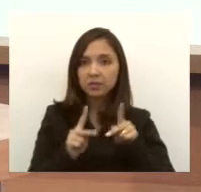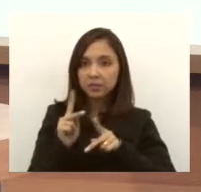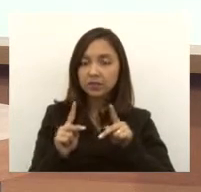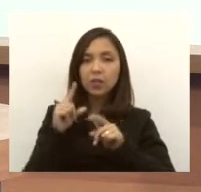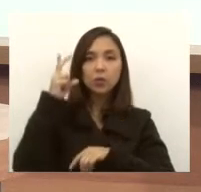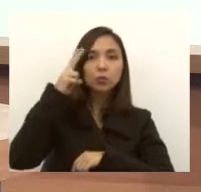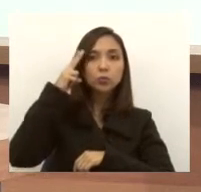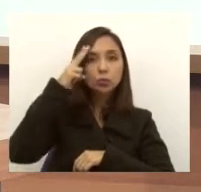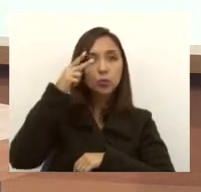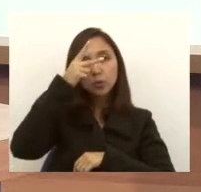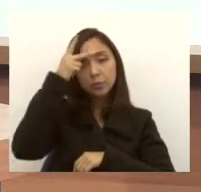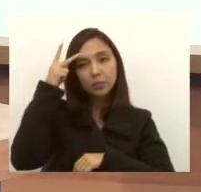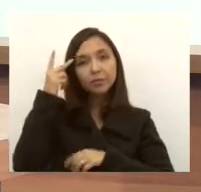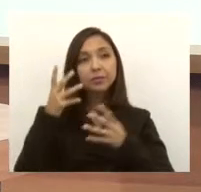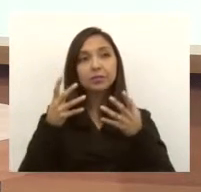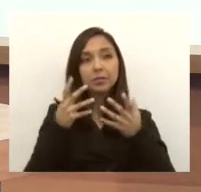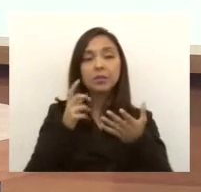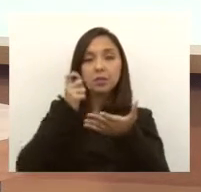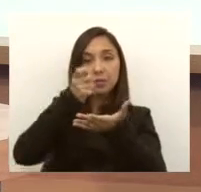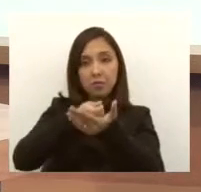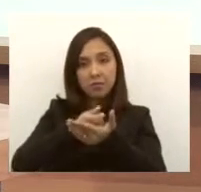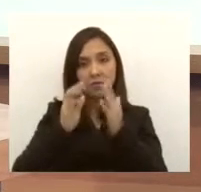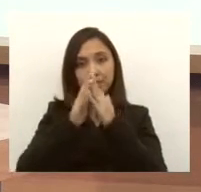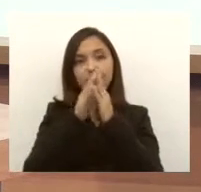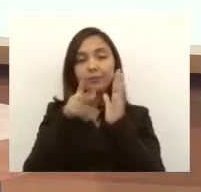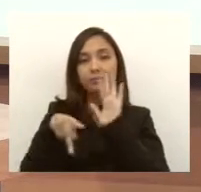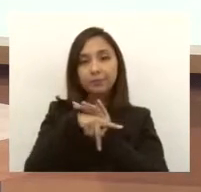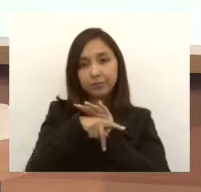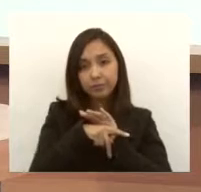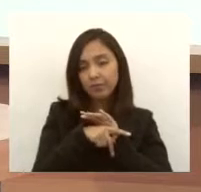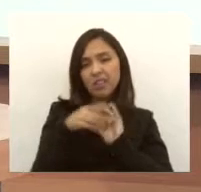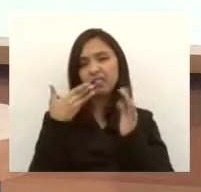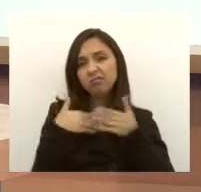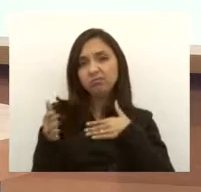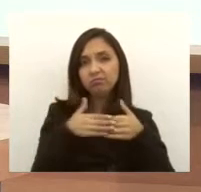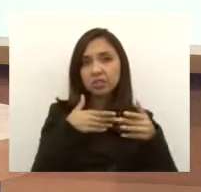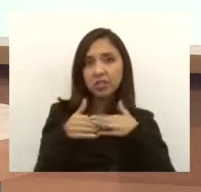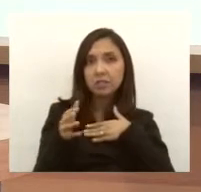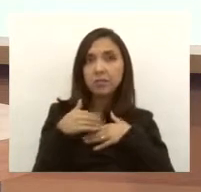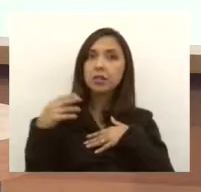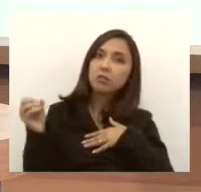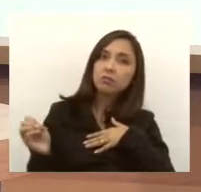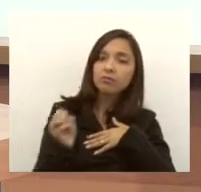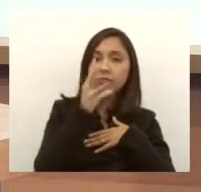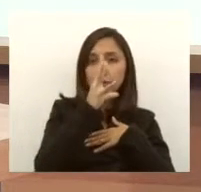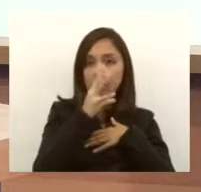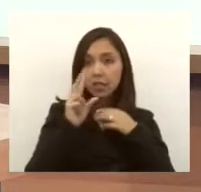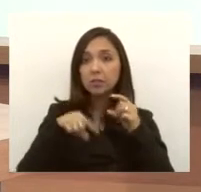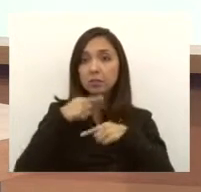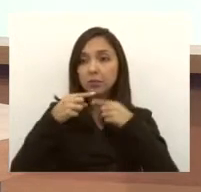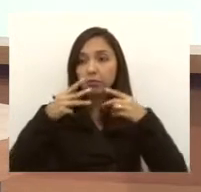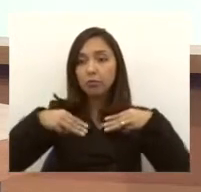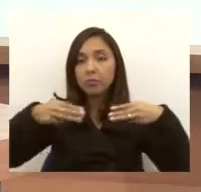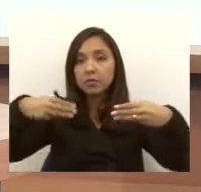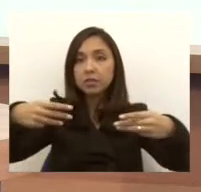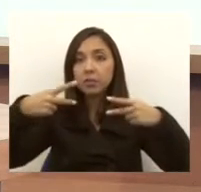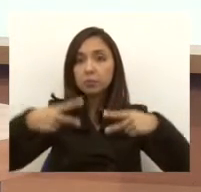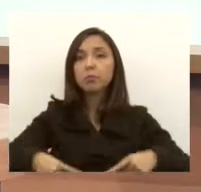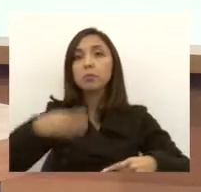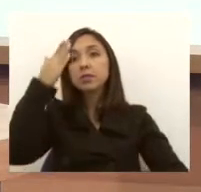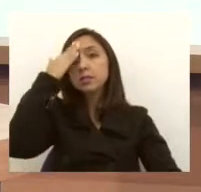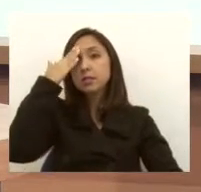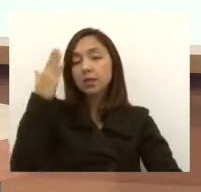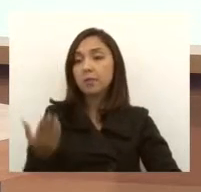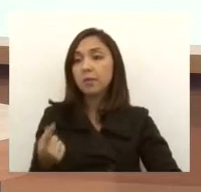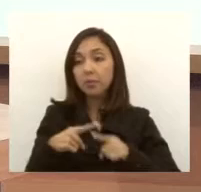sonho de quem quis comprar uma casa própria, aí o Ministério Público não quer saber. Então, eu vou sair daqui depois, eu vou até o Ministério Público para saber em que pé que está isso,